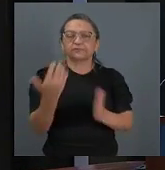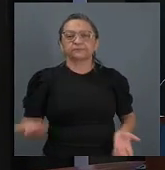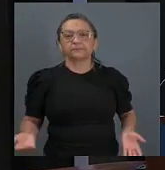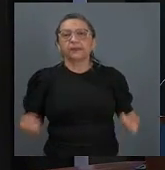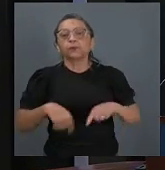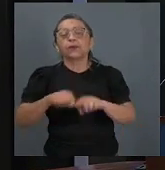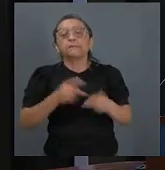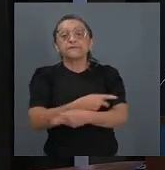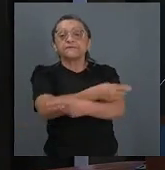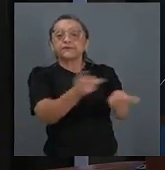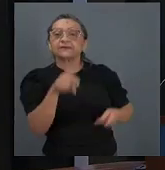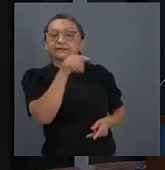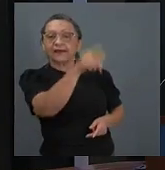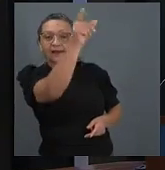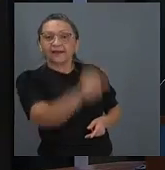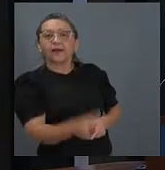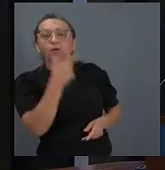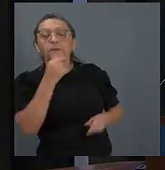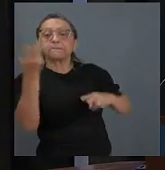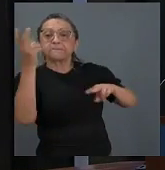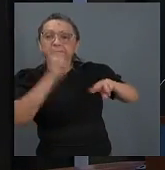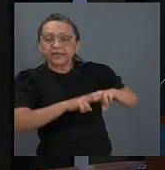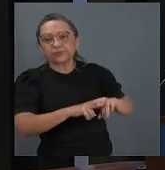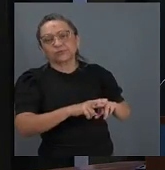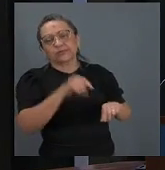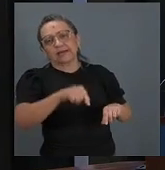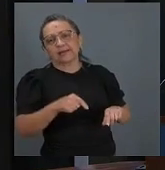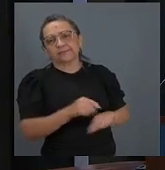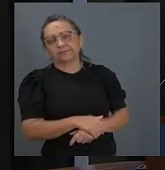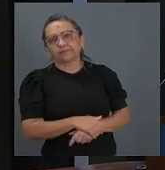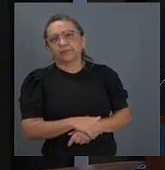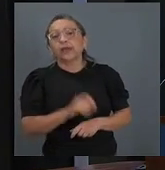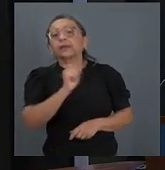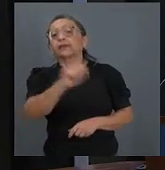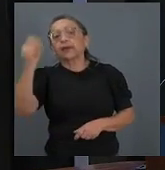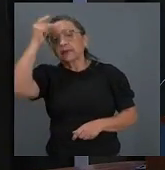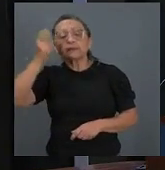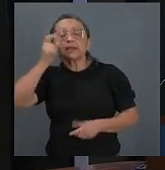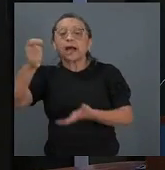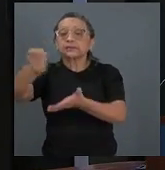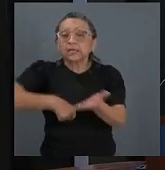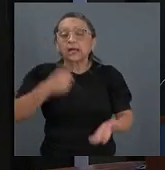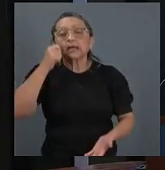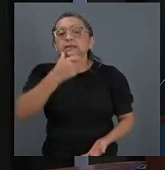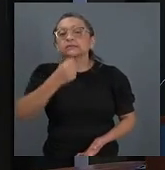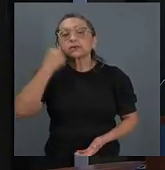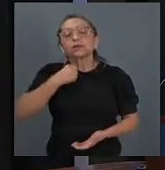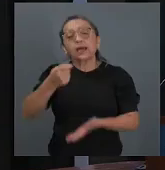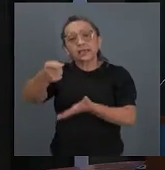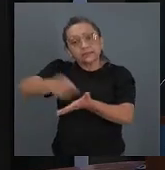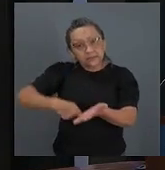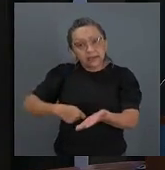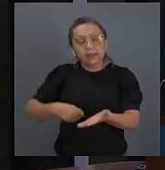para visitar, né, esse preso político do Brasil. Então, quem quiser assinar, os senadores que quiserem assinar o